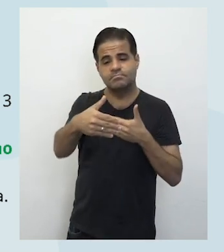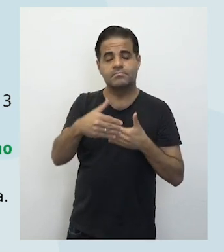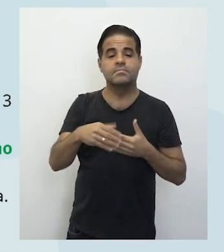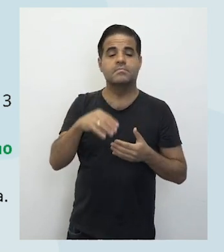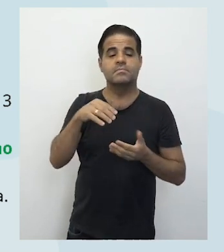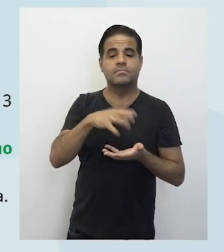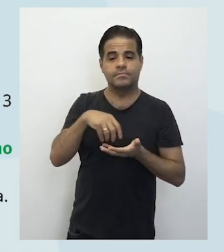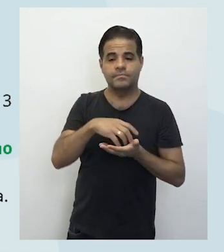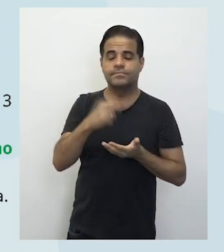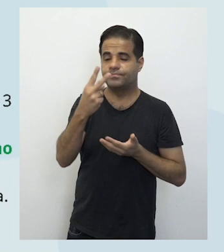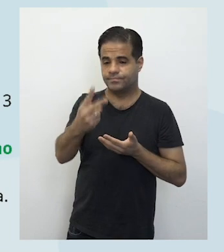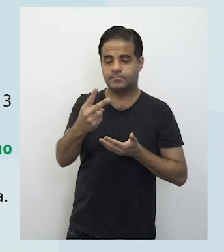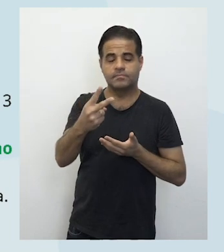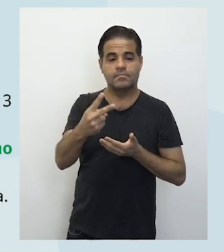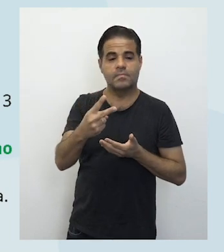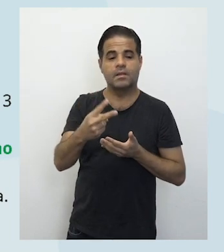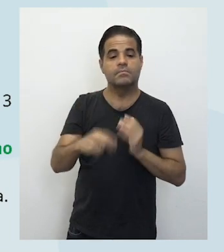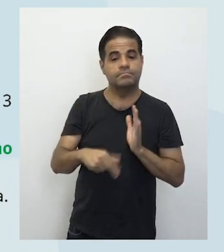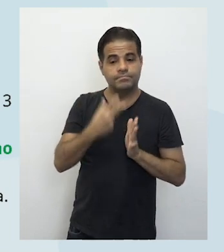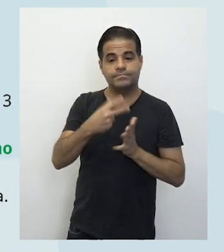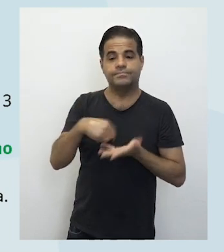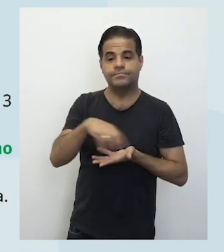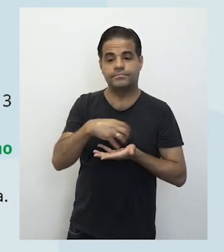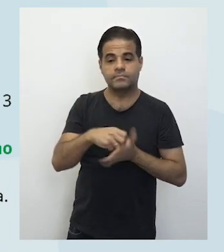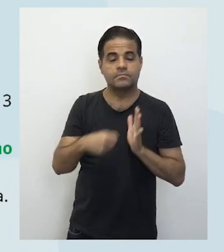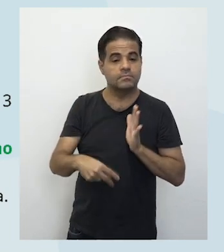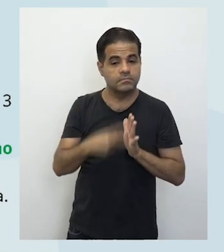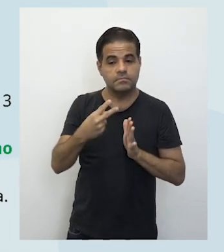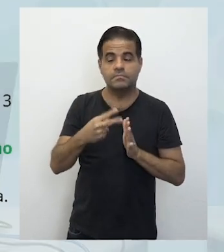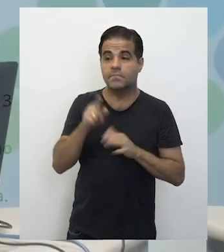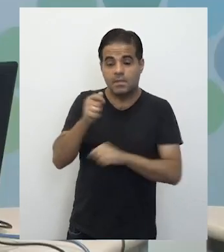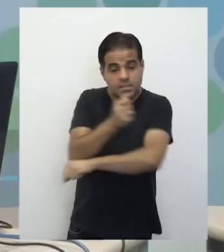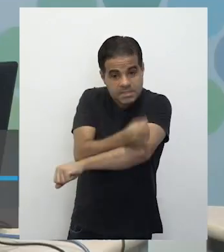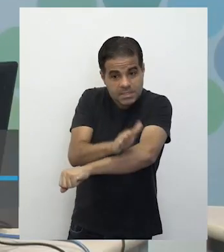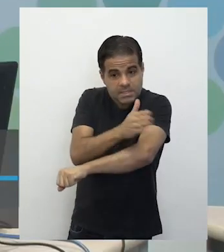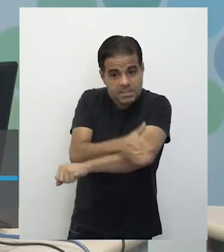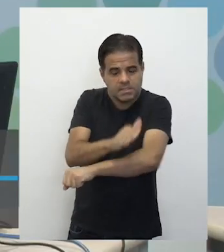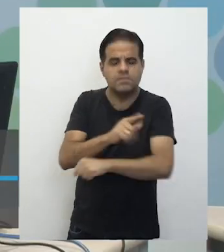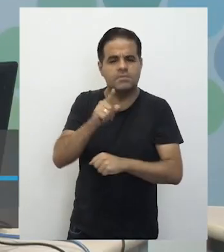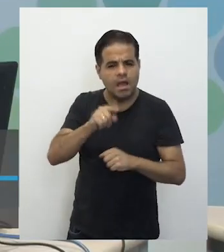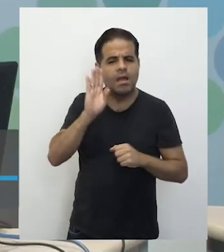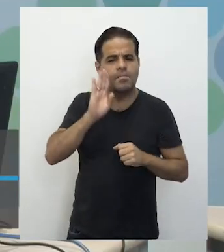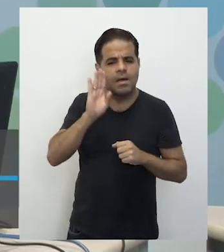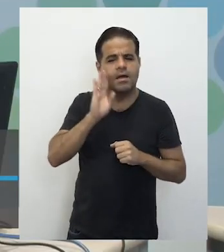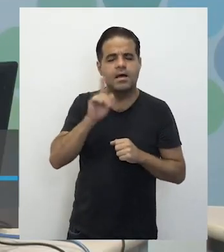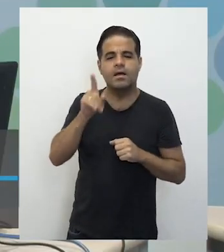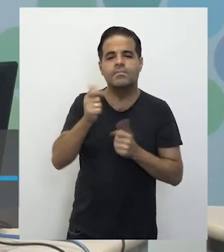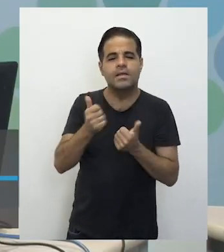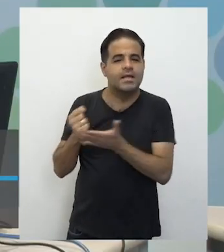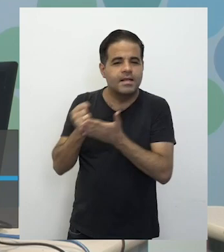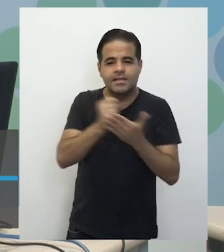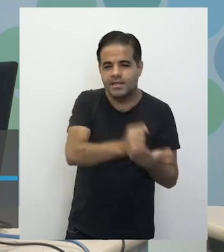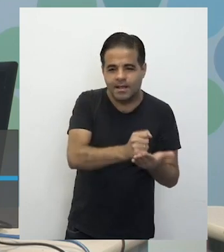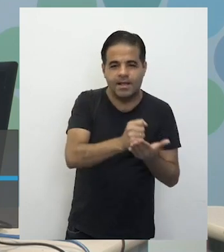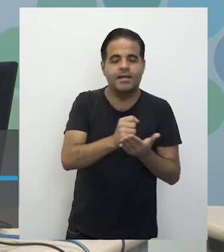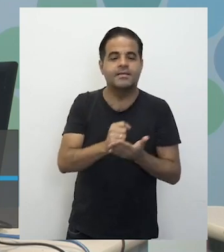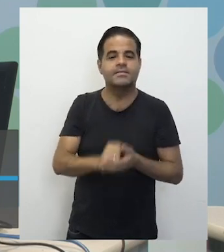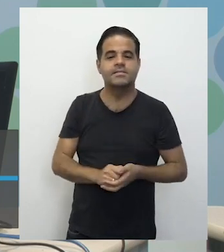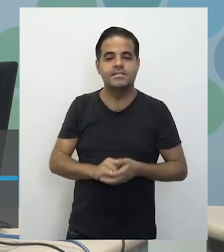imagem 2 ao setor secundário, né? Então esse exercício é um exercício bem bacana, que ele traz aí